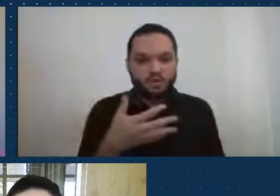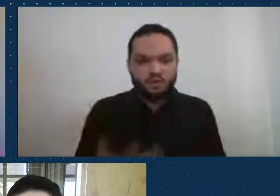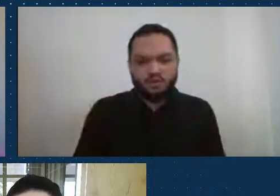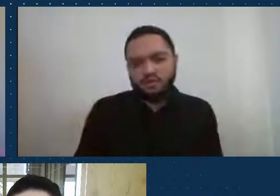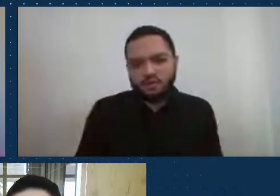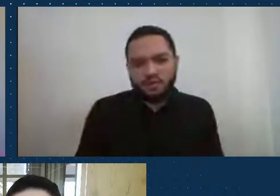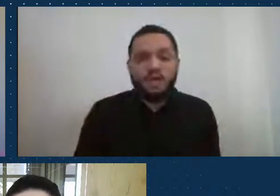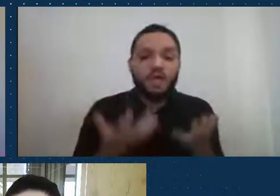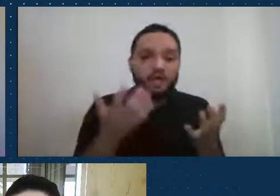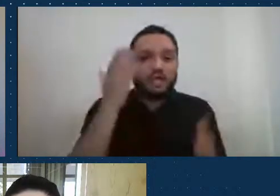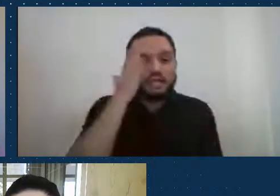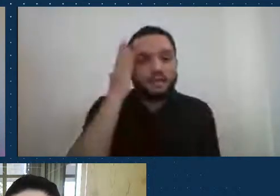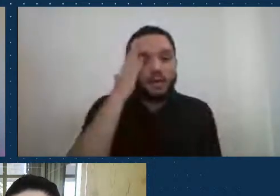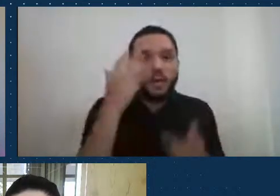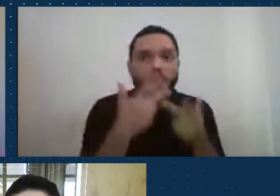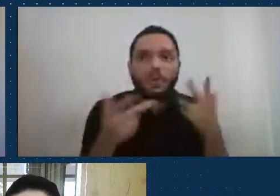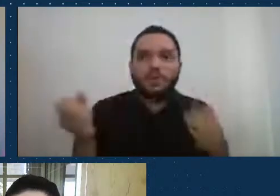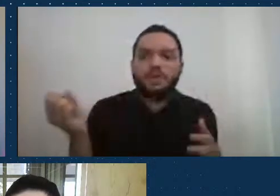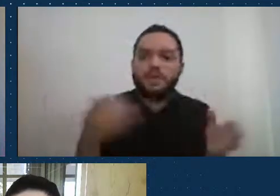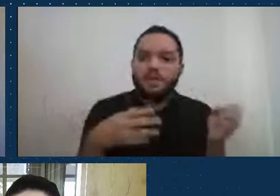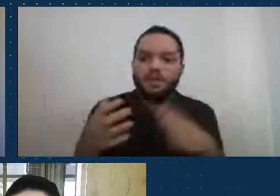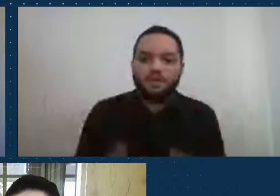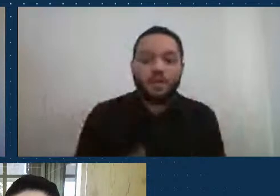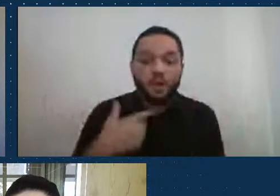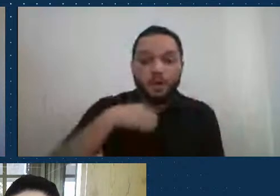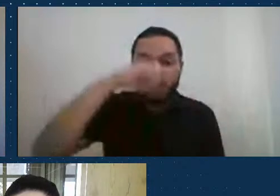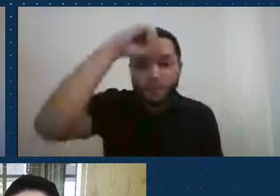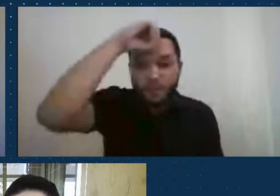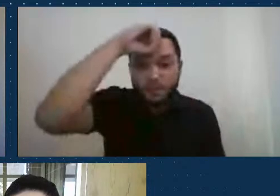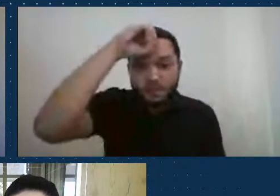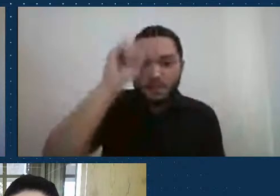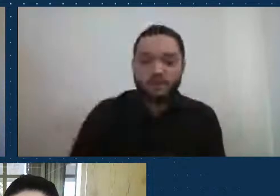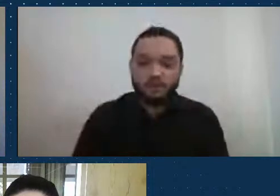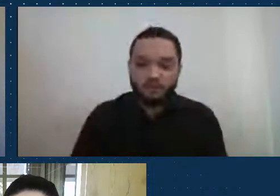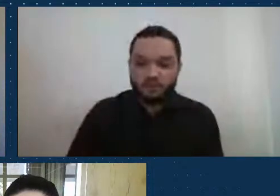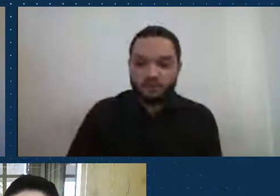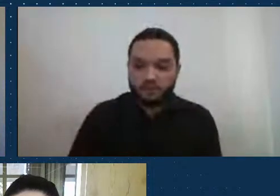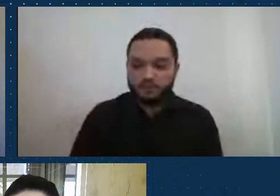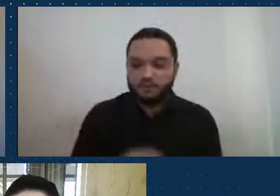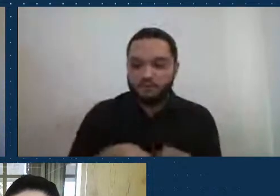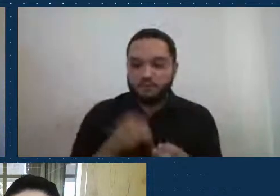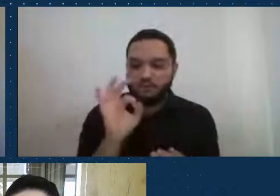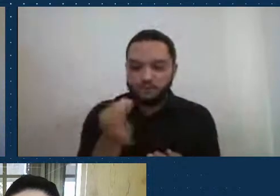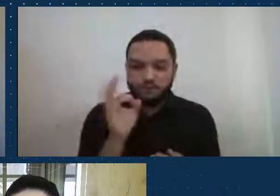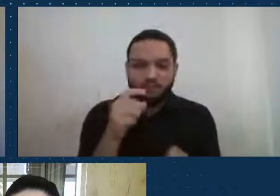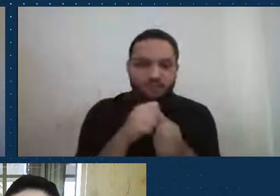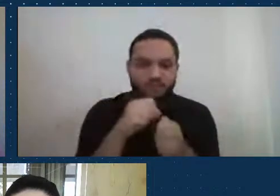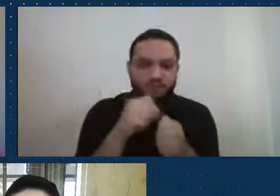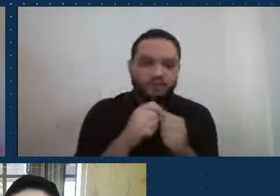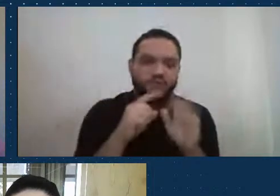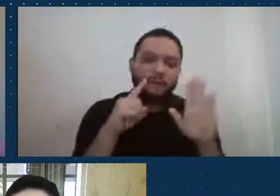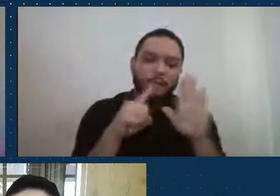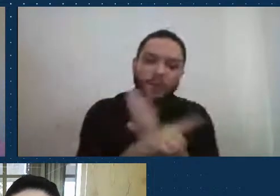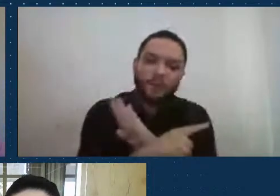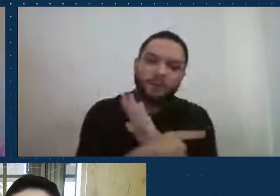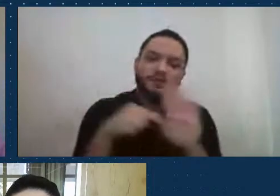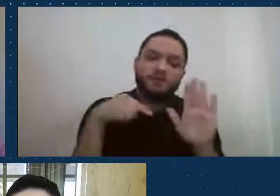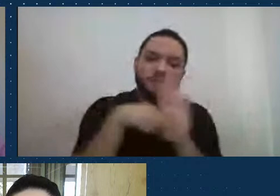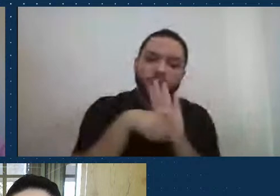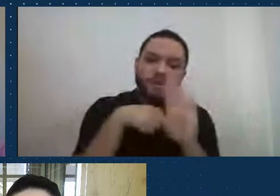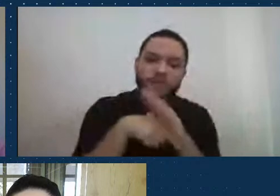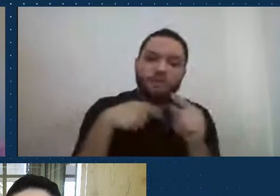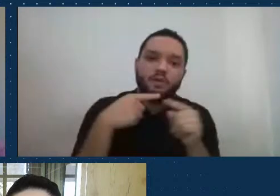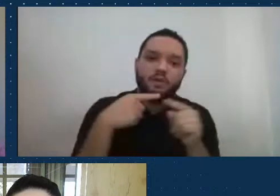gente pesquisa para saber o que ainda não sabe. Então, realmente, a gente, quando se faz uma pergunta de pesquisa, é para saber o que ainda